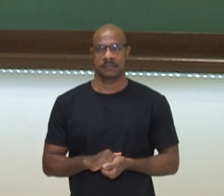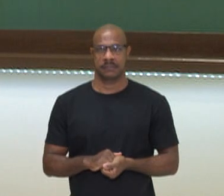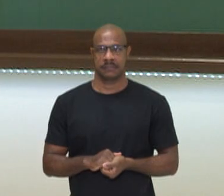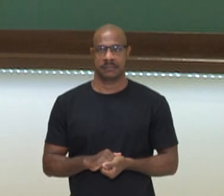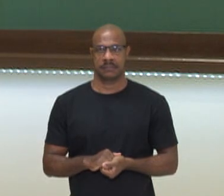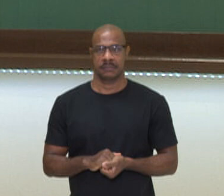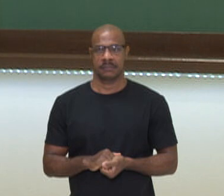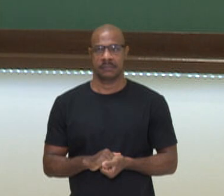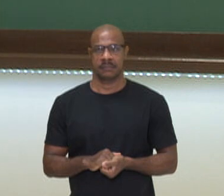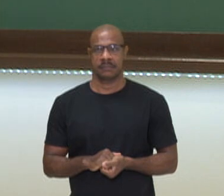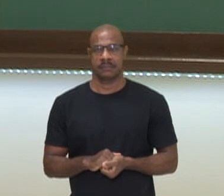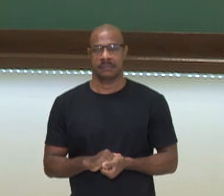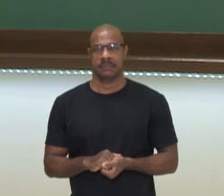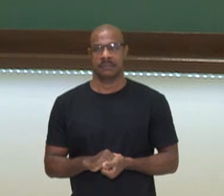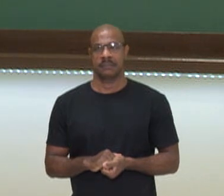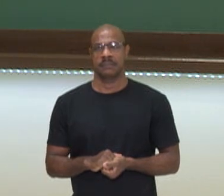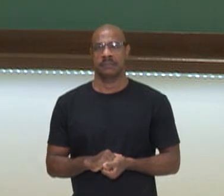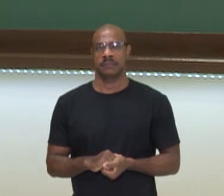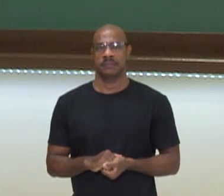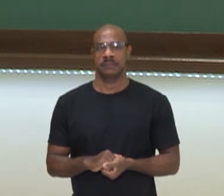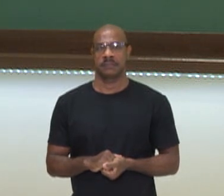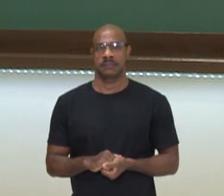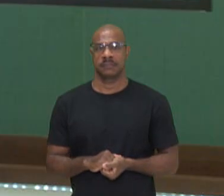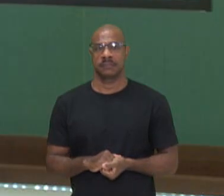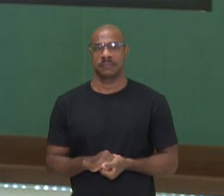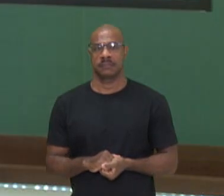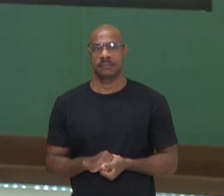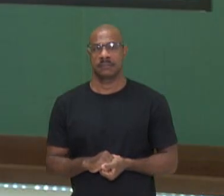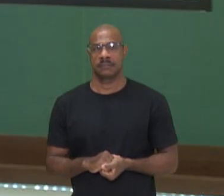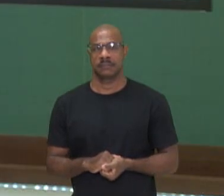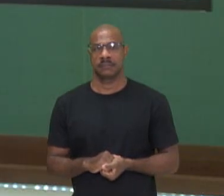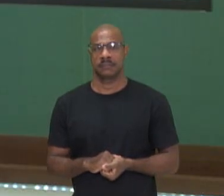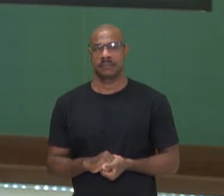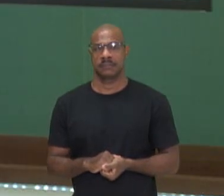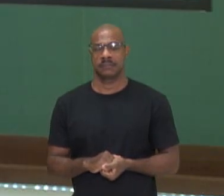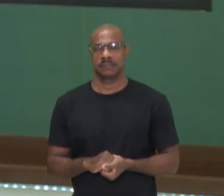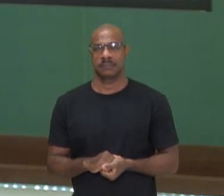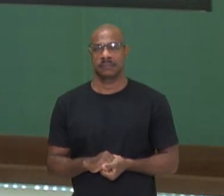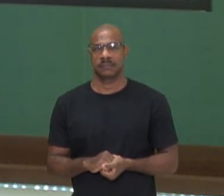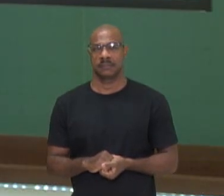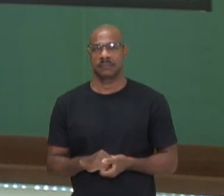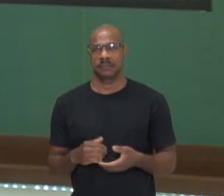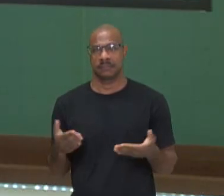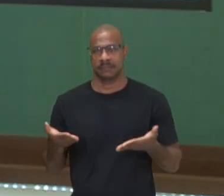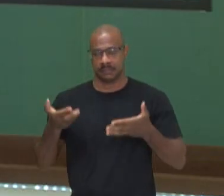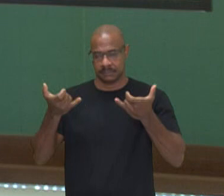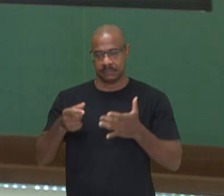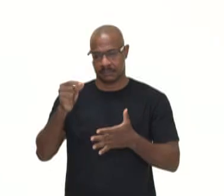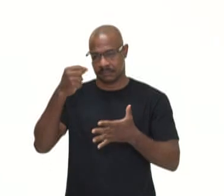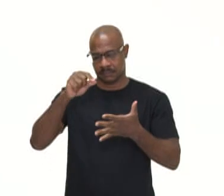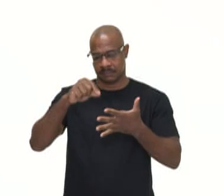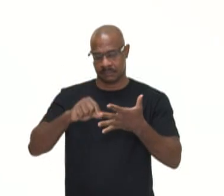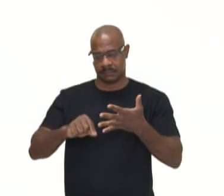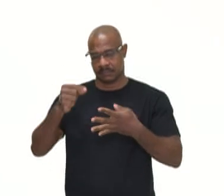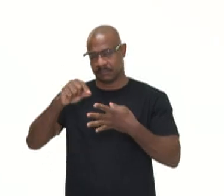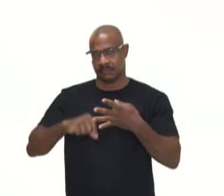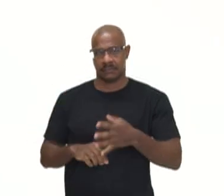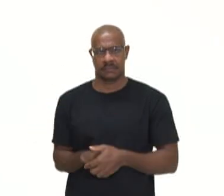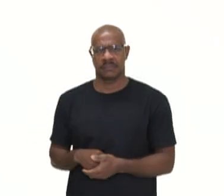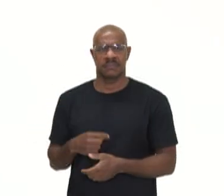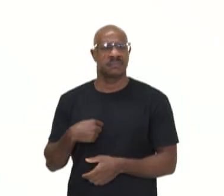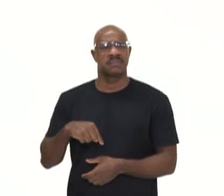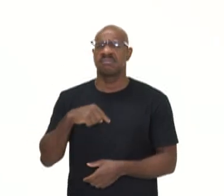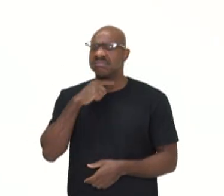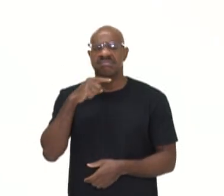Vamos corrigir então aqui o nosso exercício. Vamos lá. Ó, I can't learn a new language. Can I? Eu não consigo aprender uma